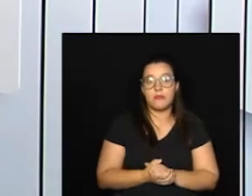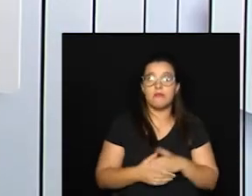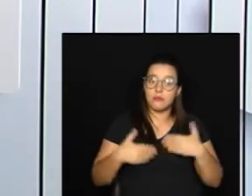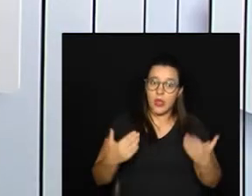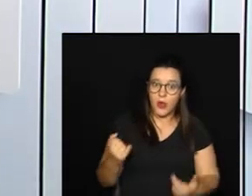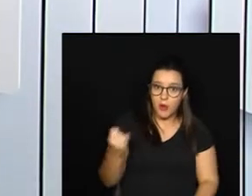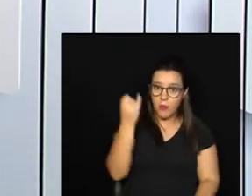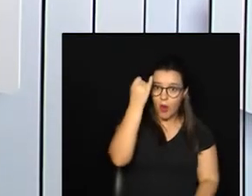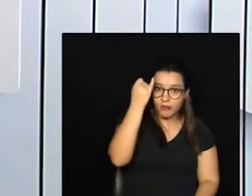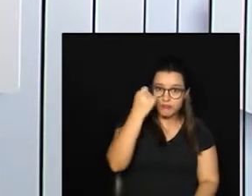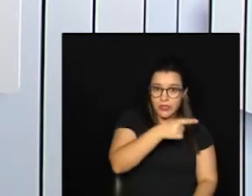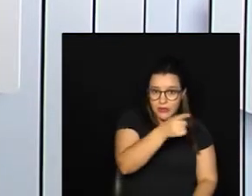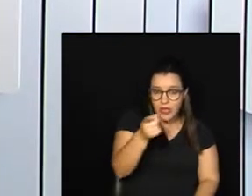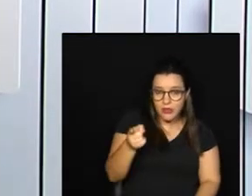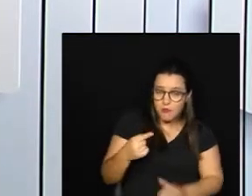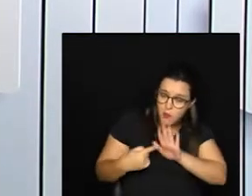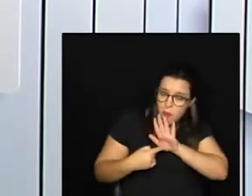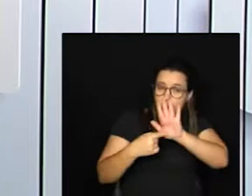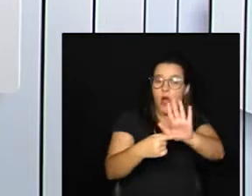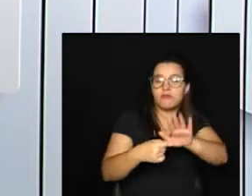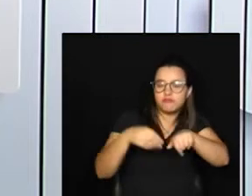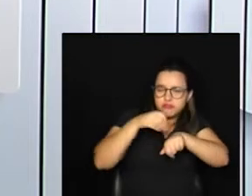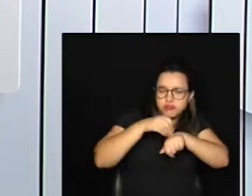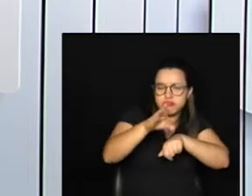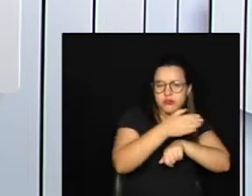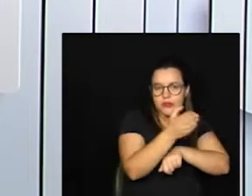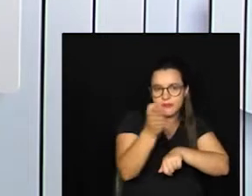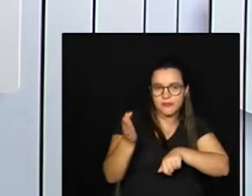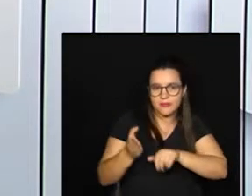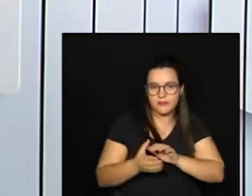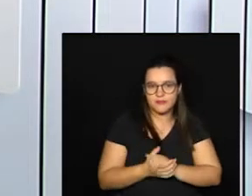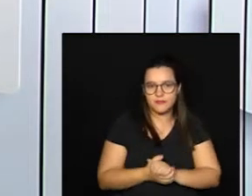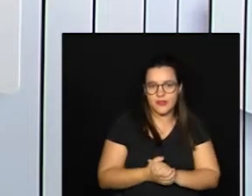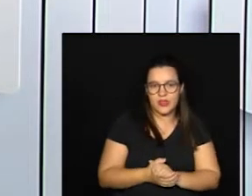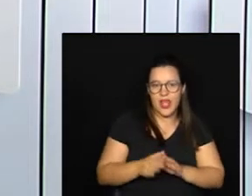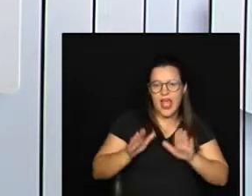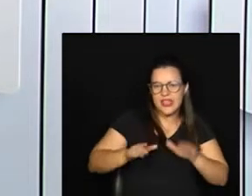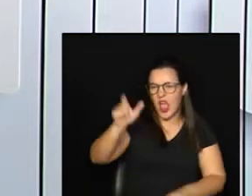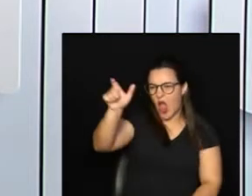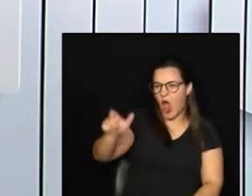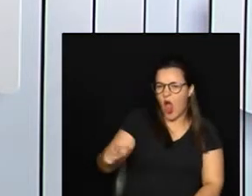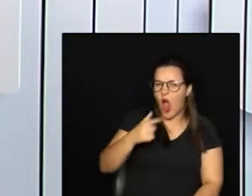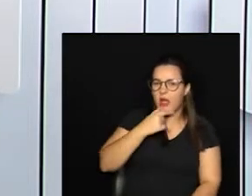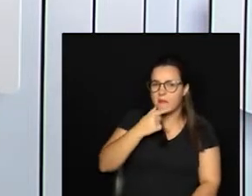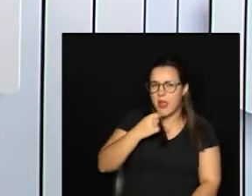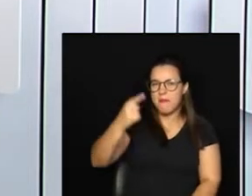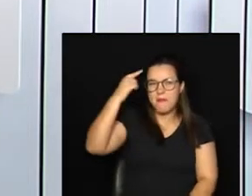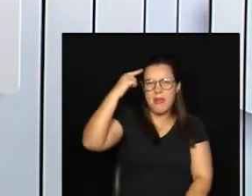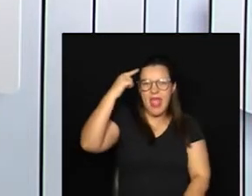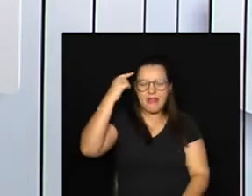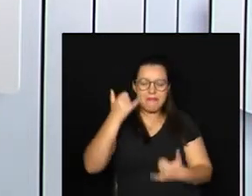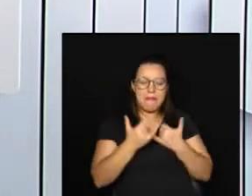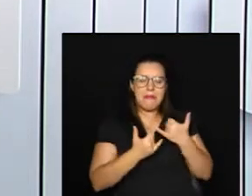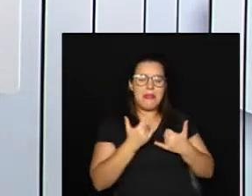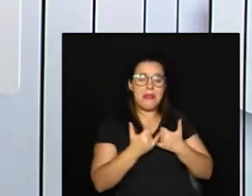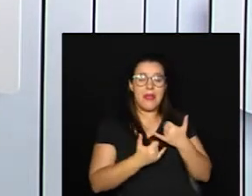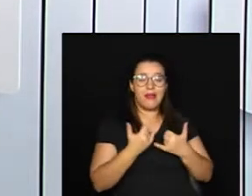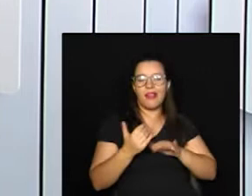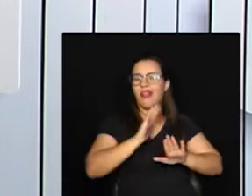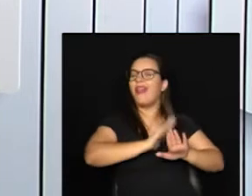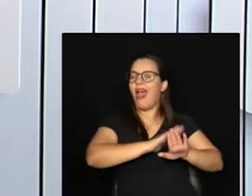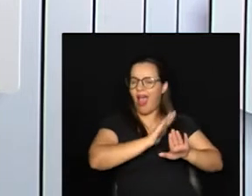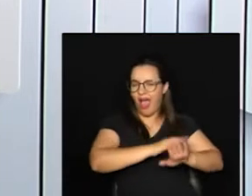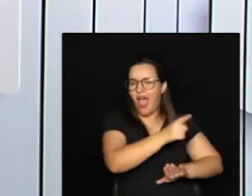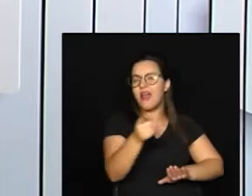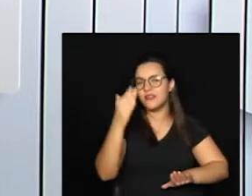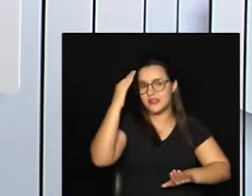gente salientar e ratificar o que o homem considera como uma brincadeira, com mil aspas em alguns casos,